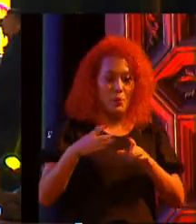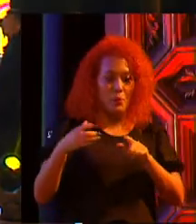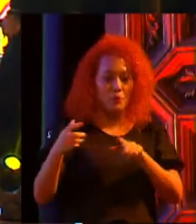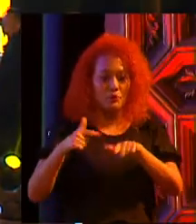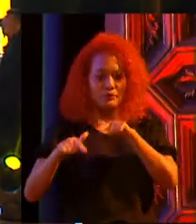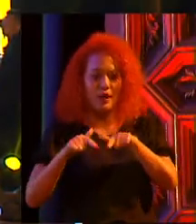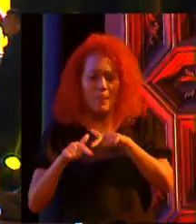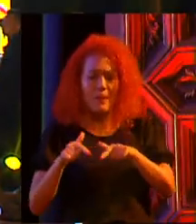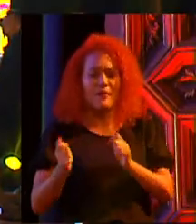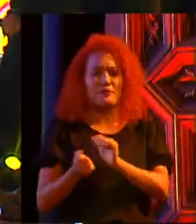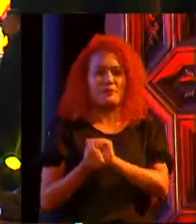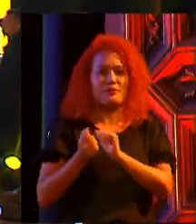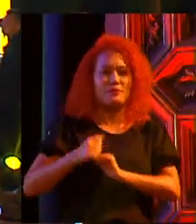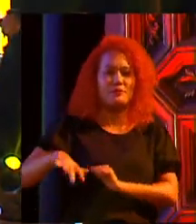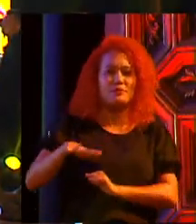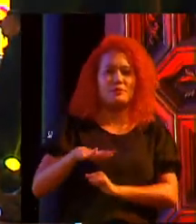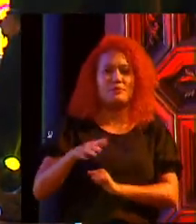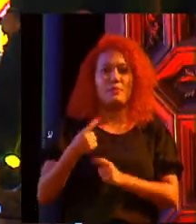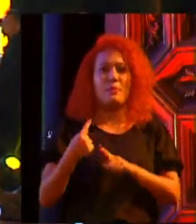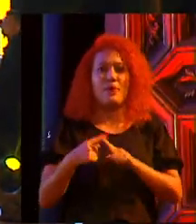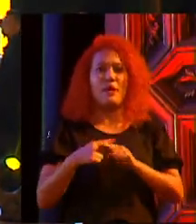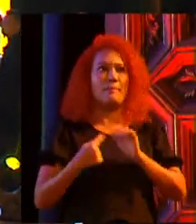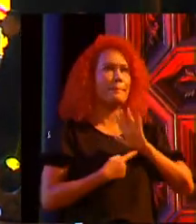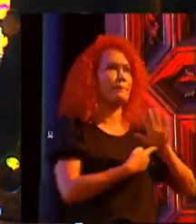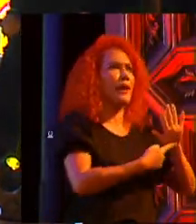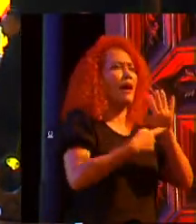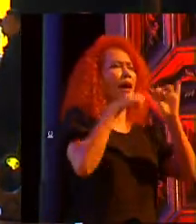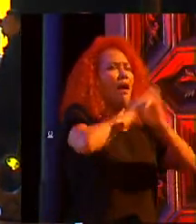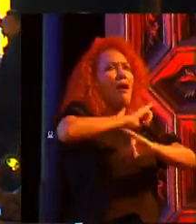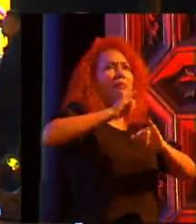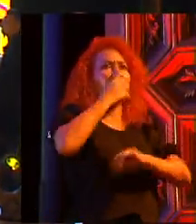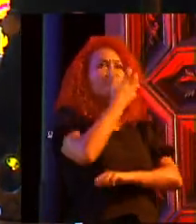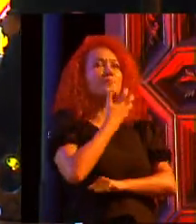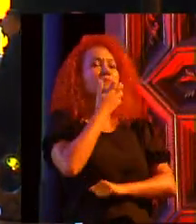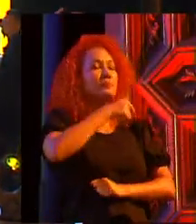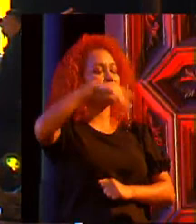estrada mostrando a música paraense. E